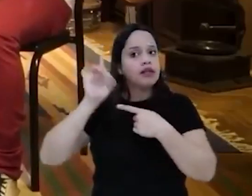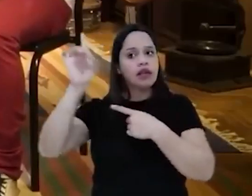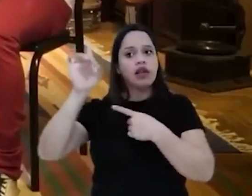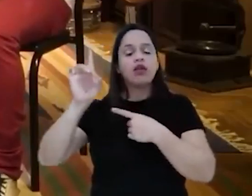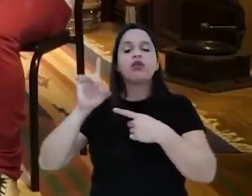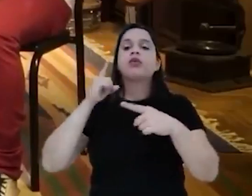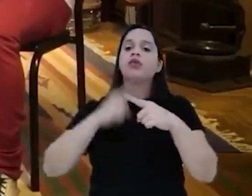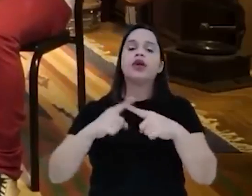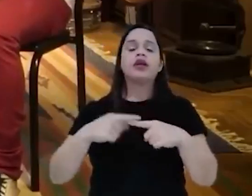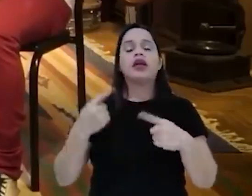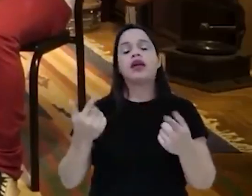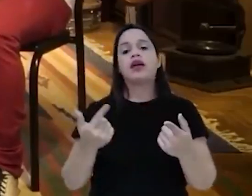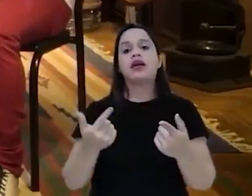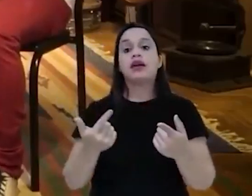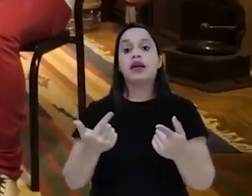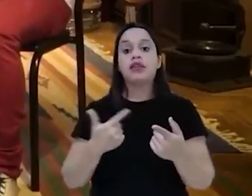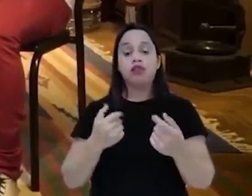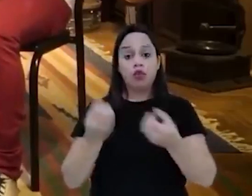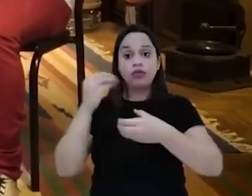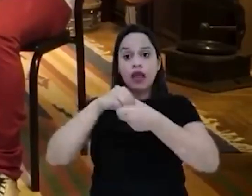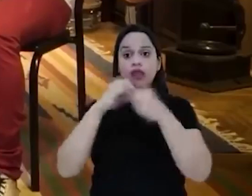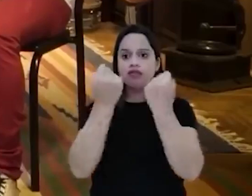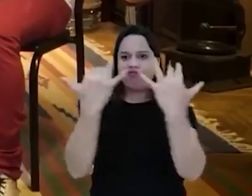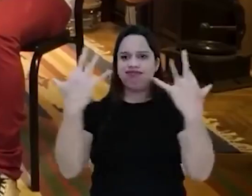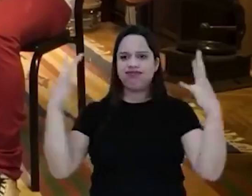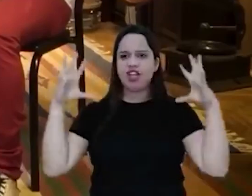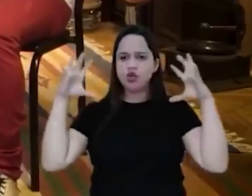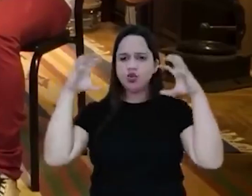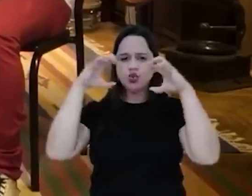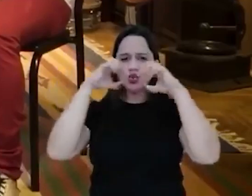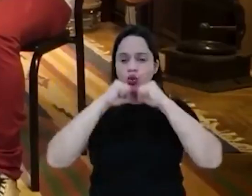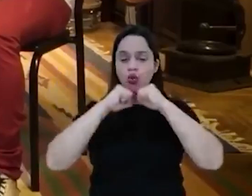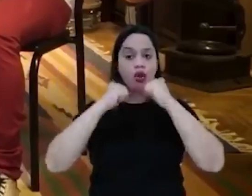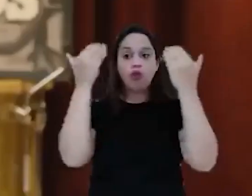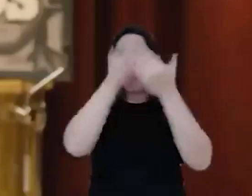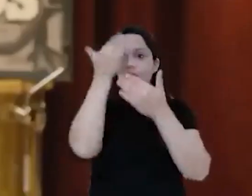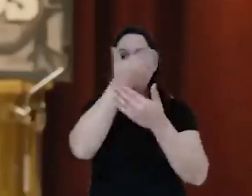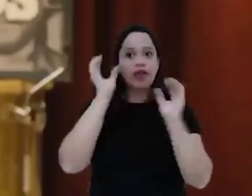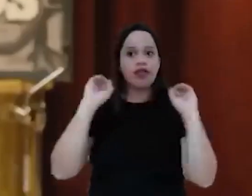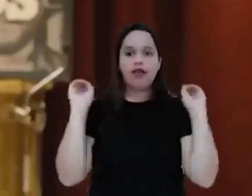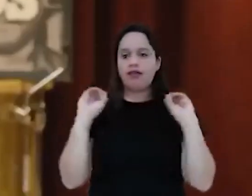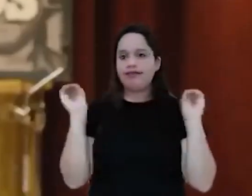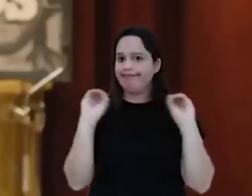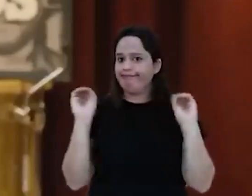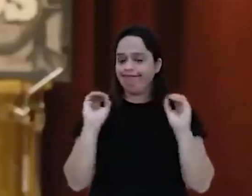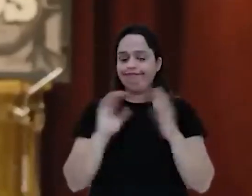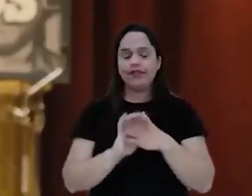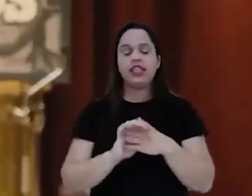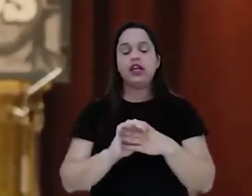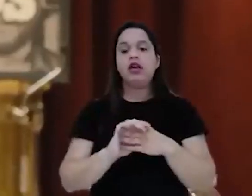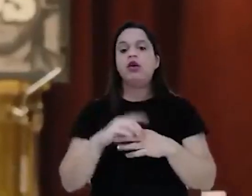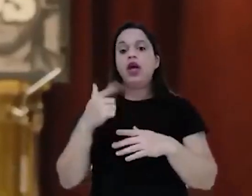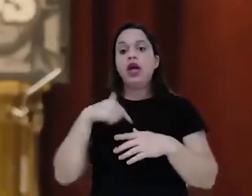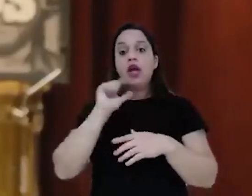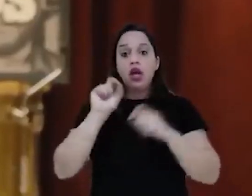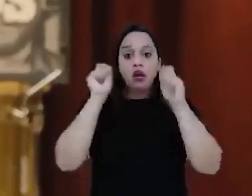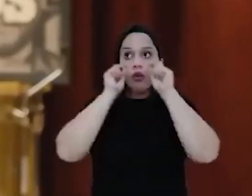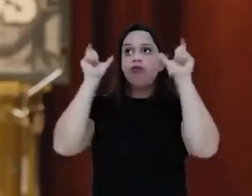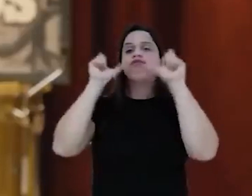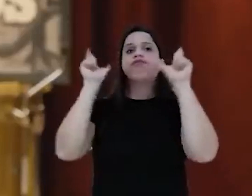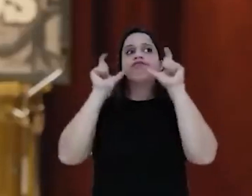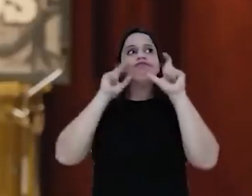assim que eu não eu não tive como a gente vai no no meio da Mata no escuro eu não via nada né então